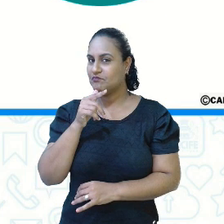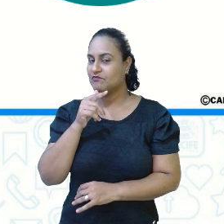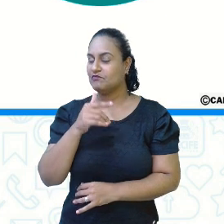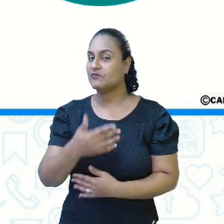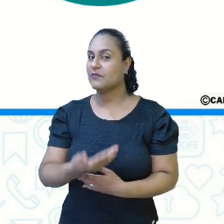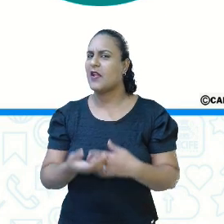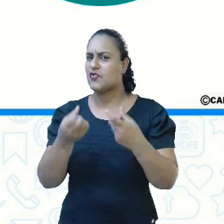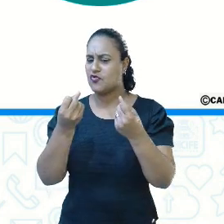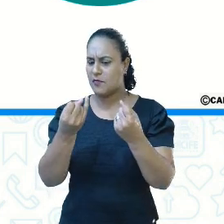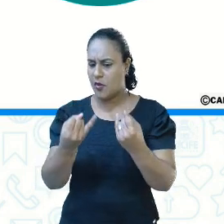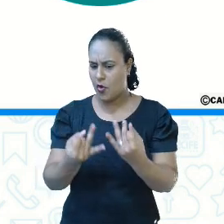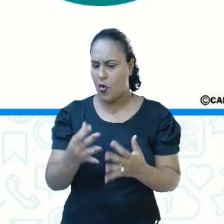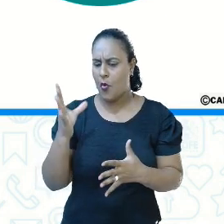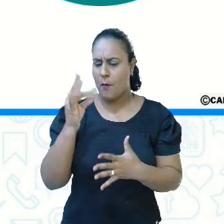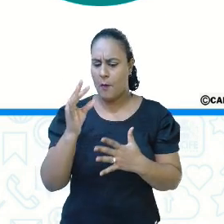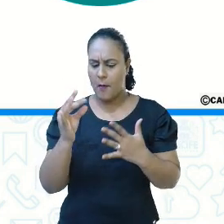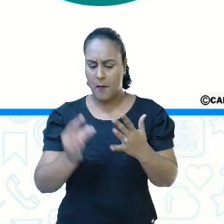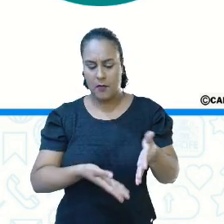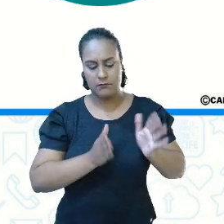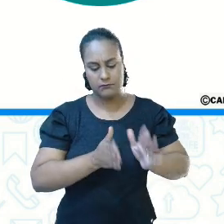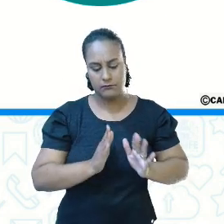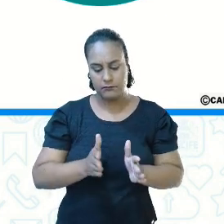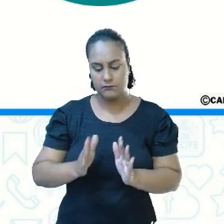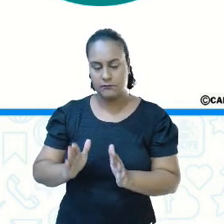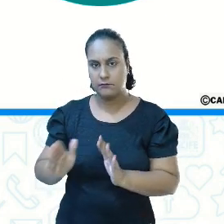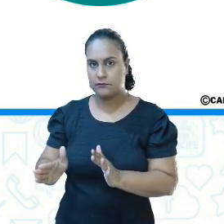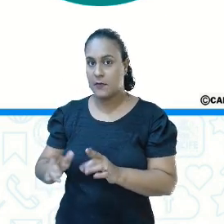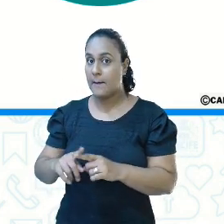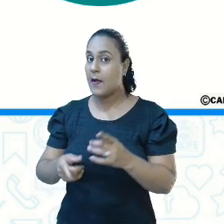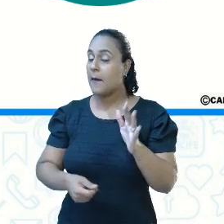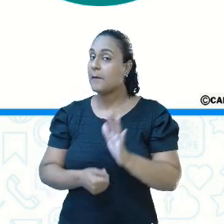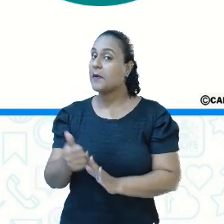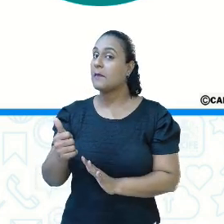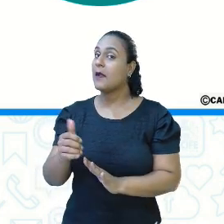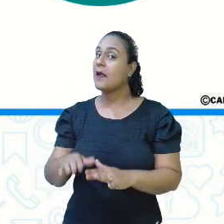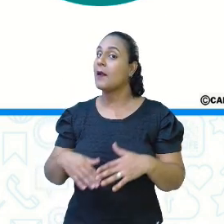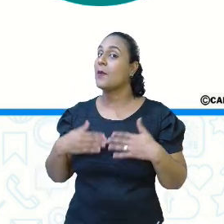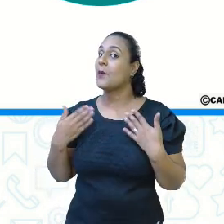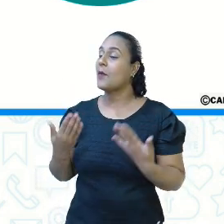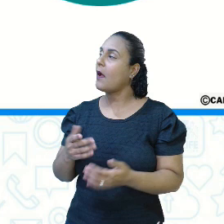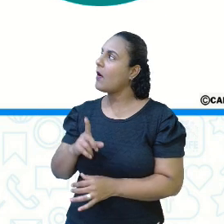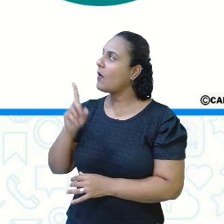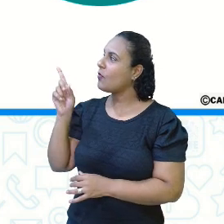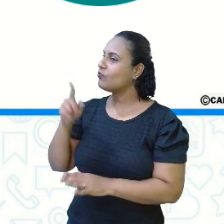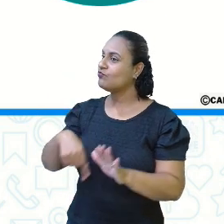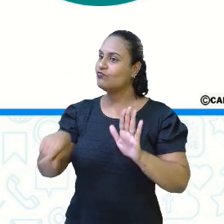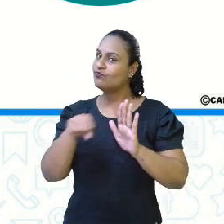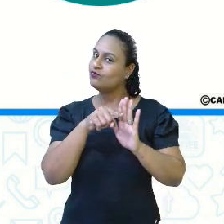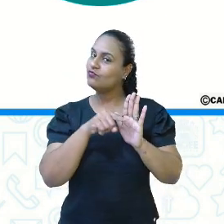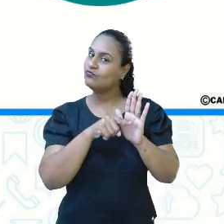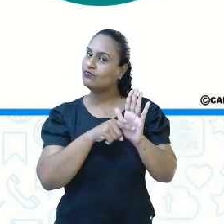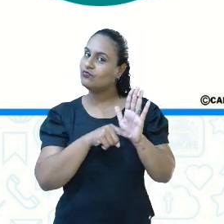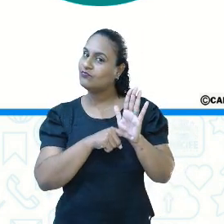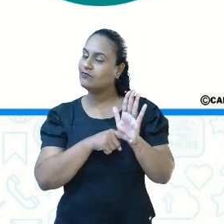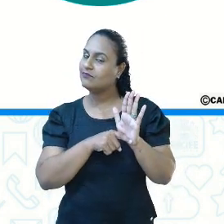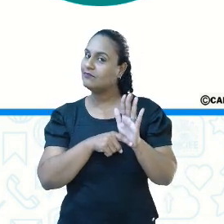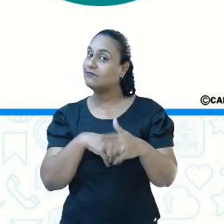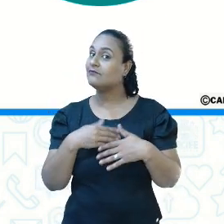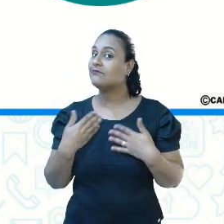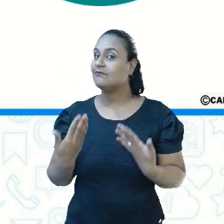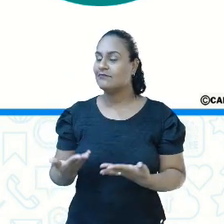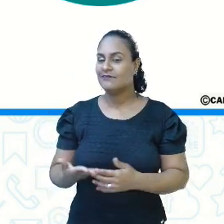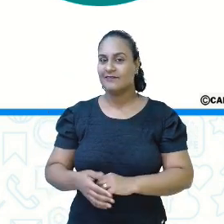Falamos de todas as etapas de tratamento, mas a primeira dela, qual foi a primeira etapa que eu disse lá no comecinho da aula